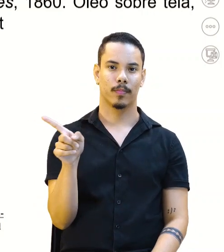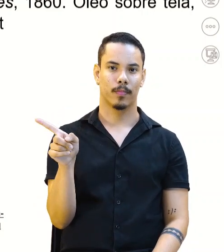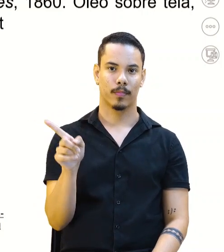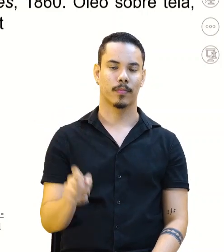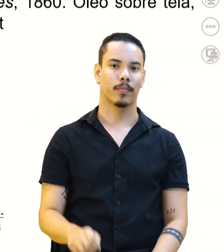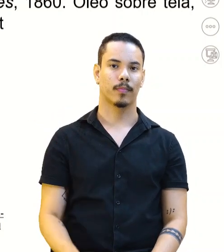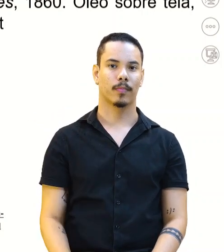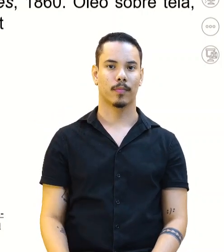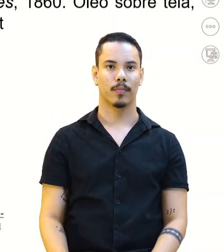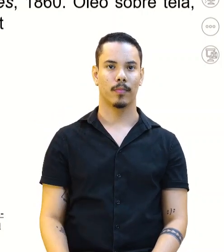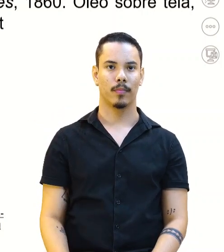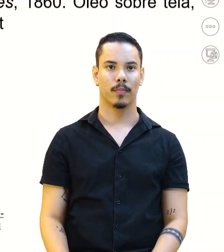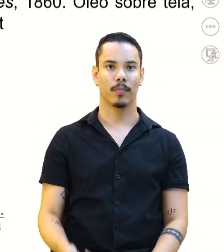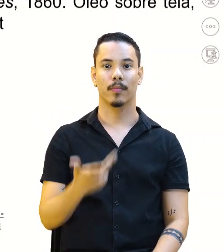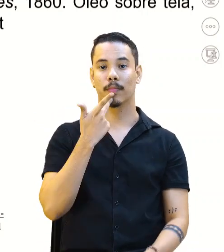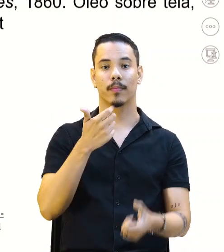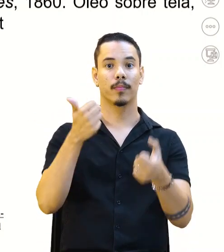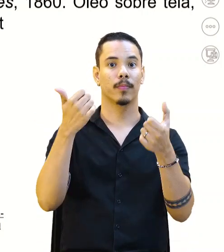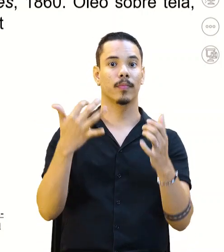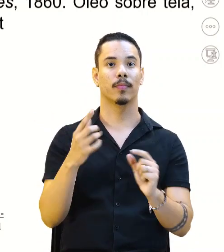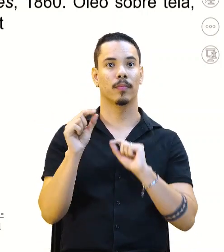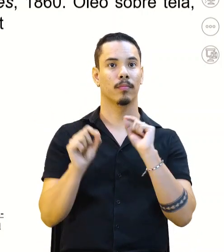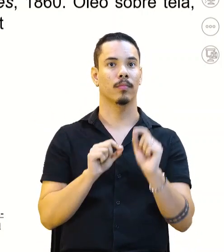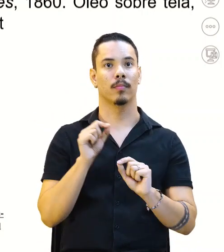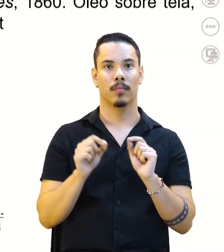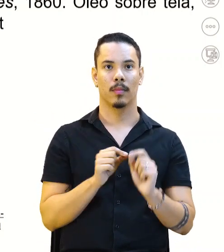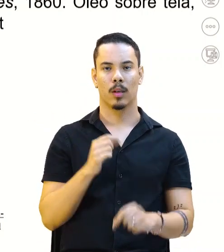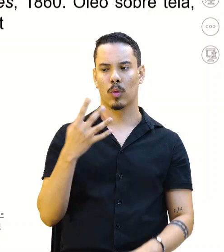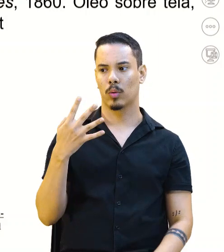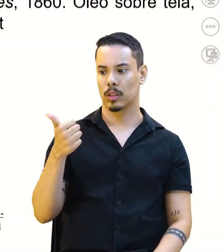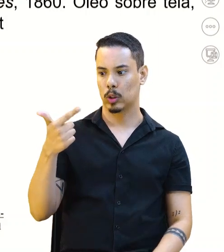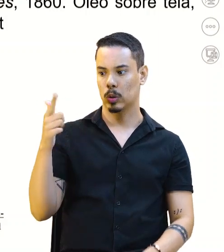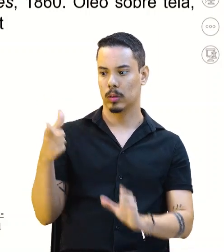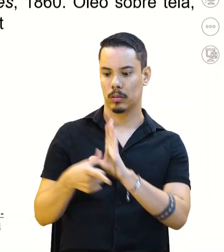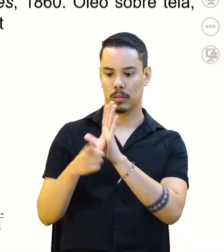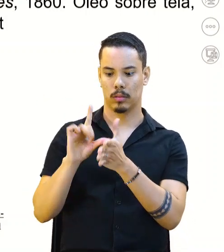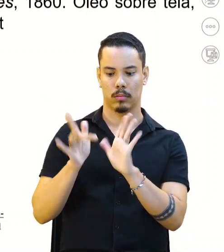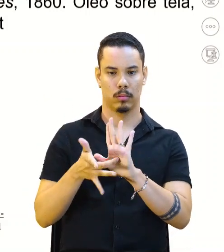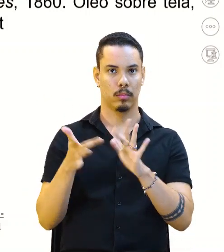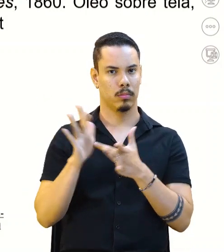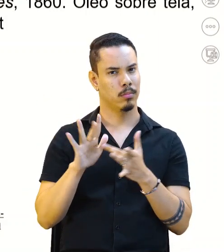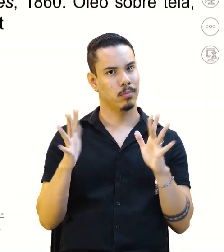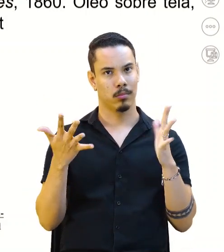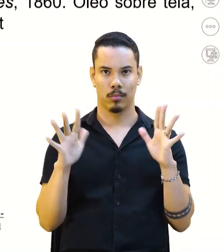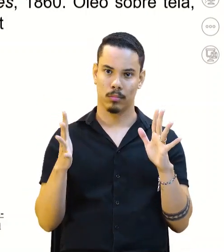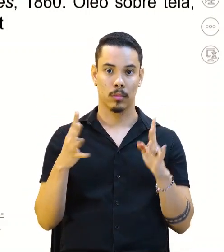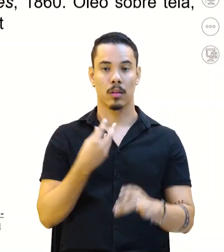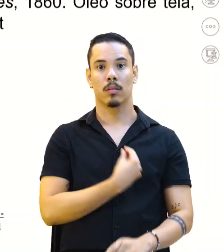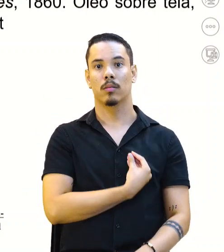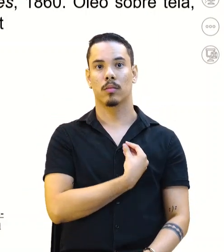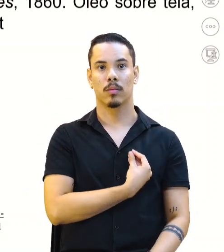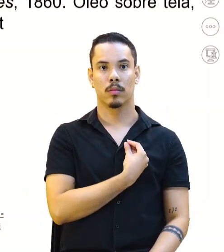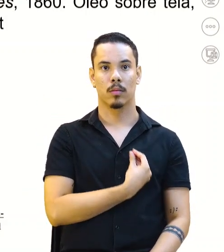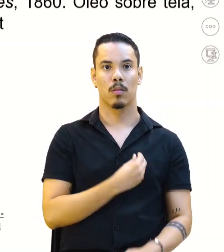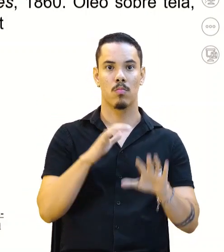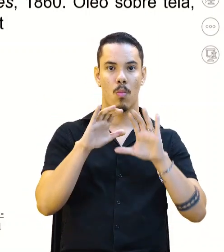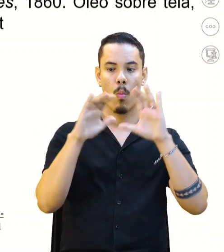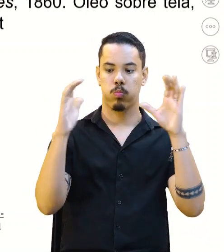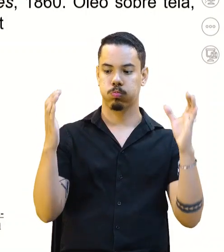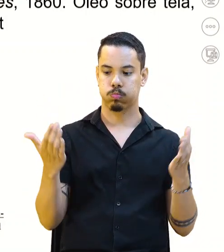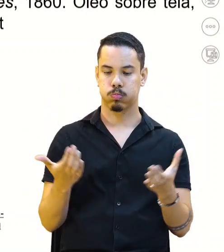De Sinop, né? Lá, ó, 412 a.C., mais ou menos. Vivia em um barril e fazia